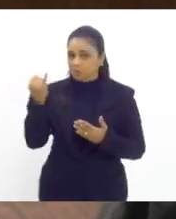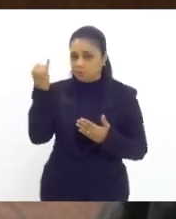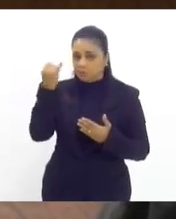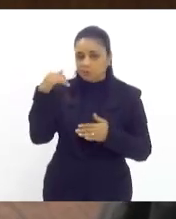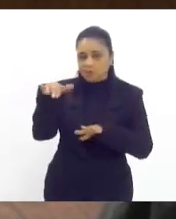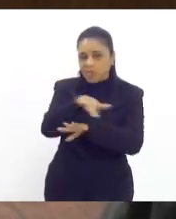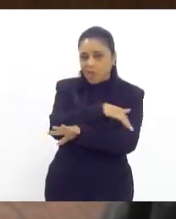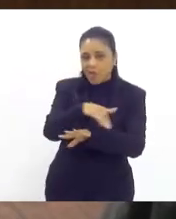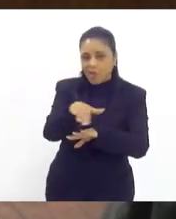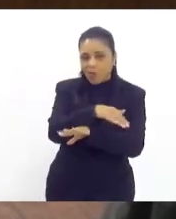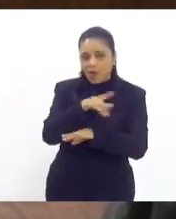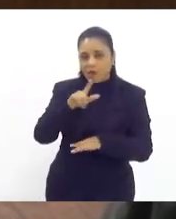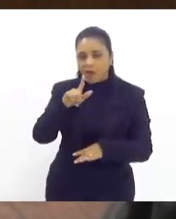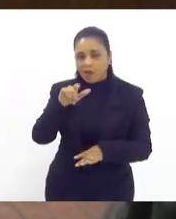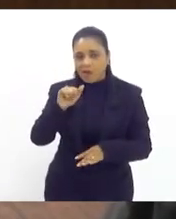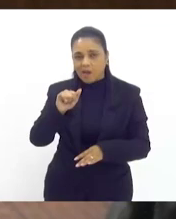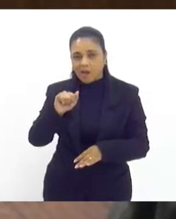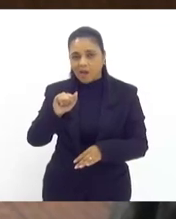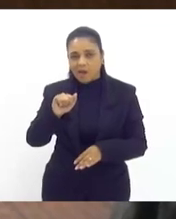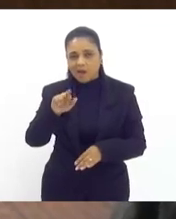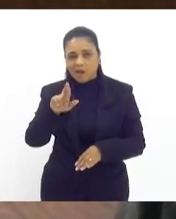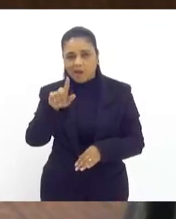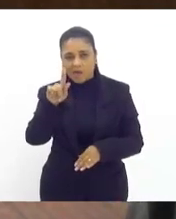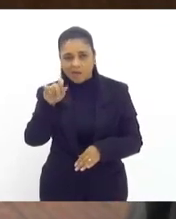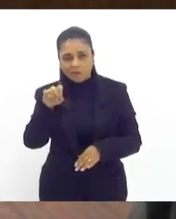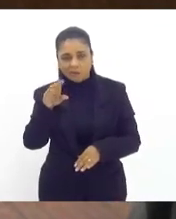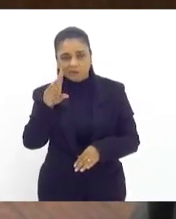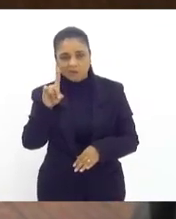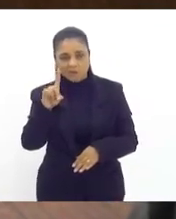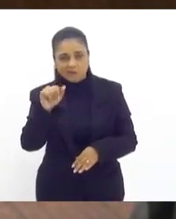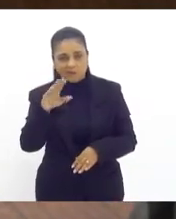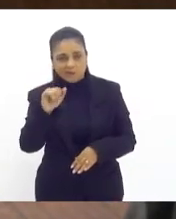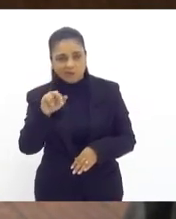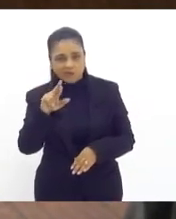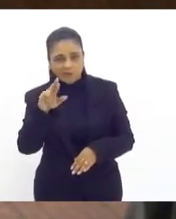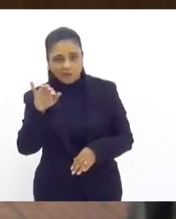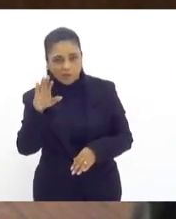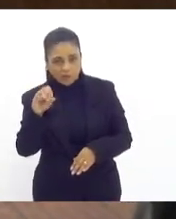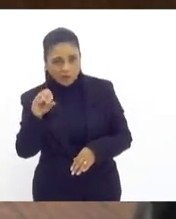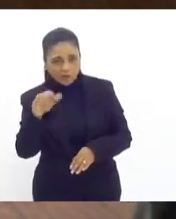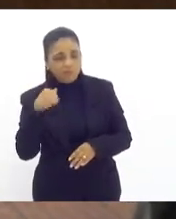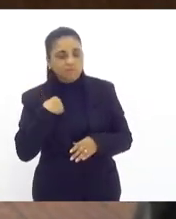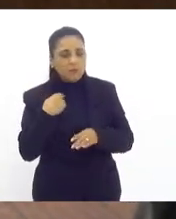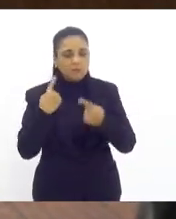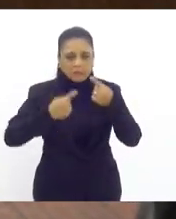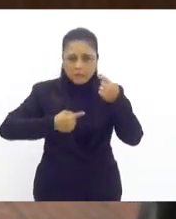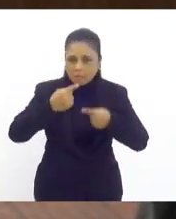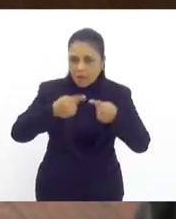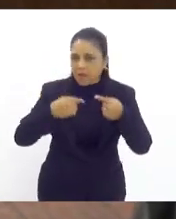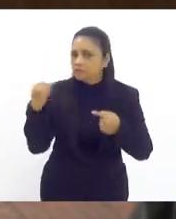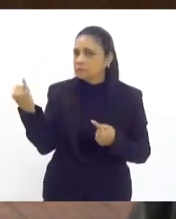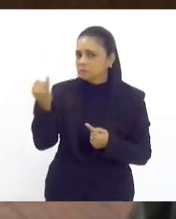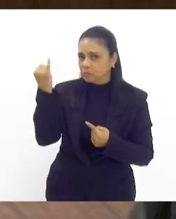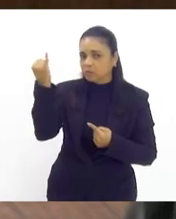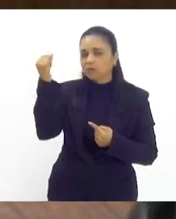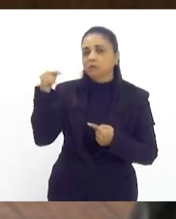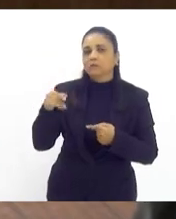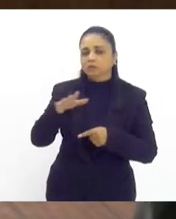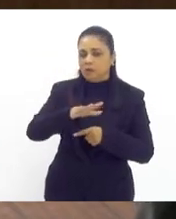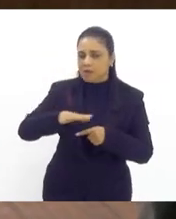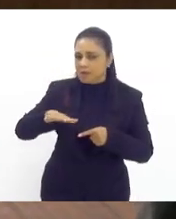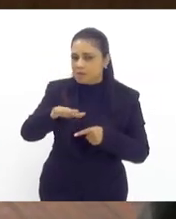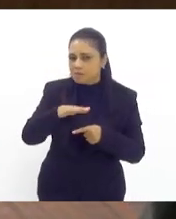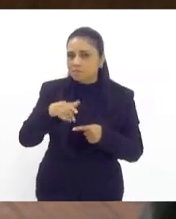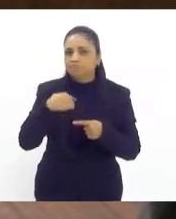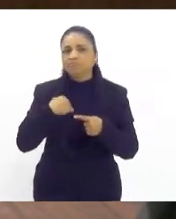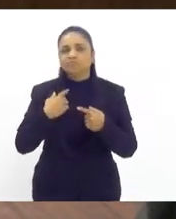da ali no Largo da Carioca quem puder passar até passe lá porque esse é um debate importante a gente precisa que as pessoas